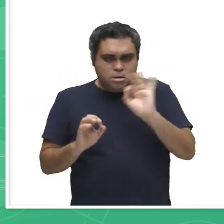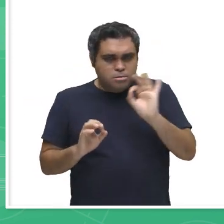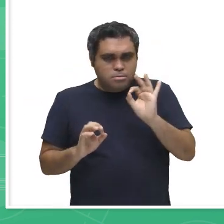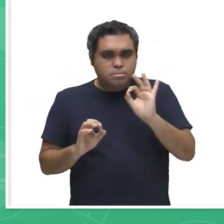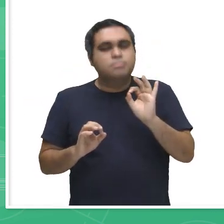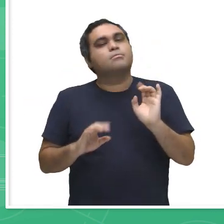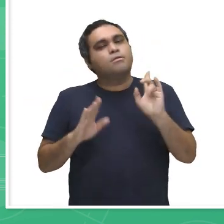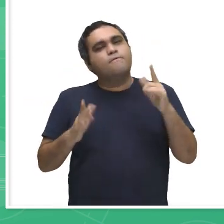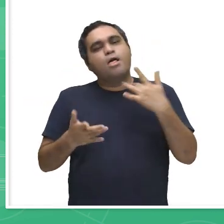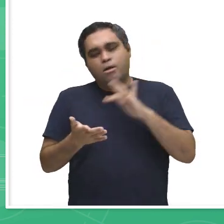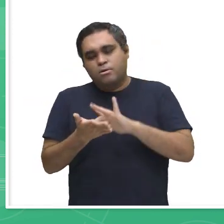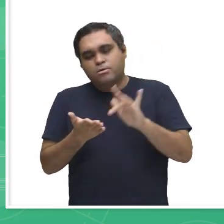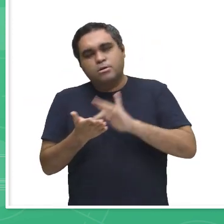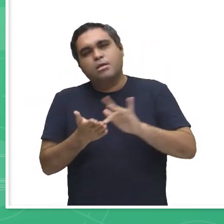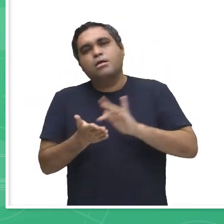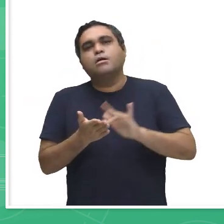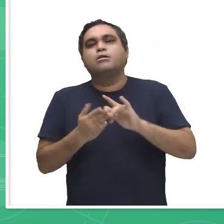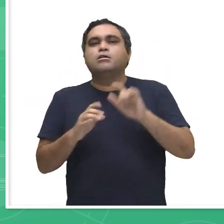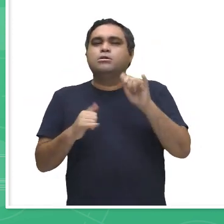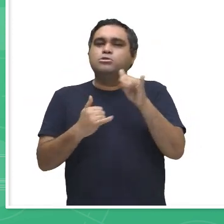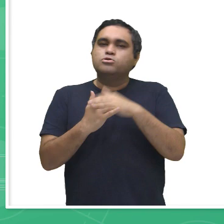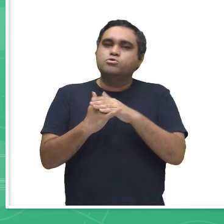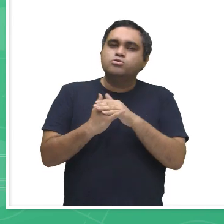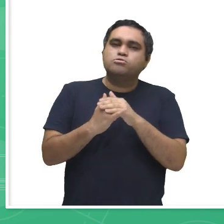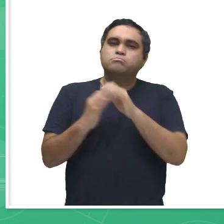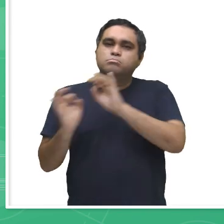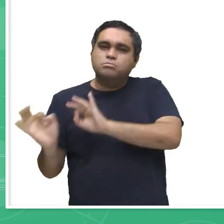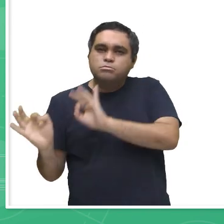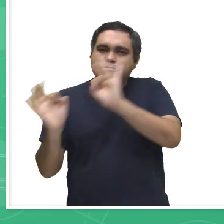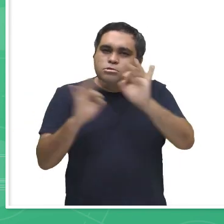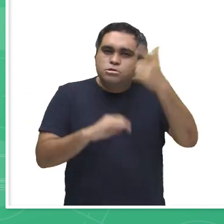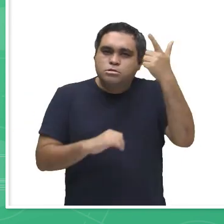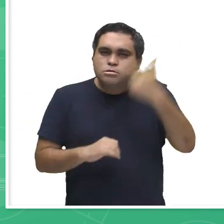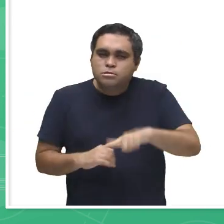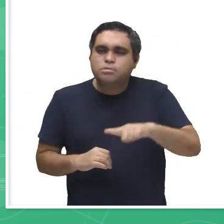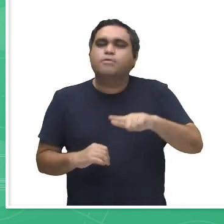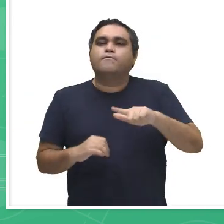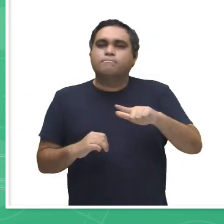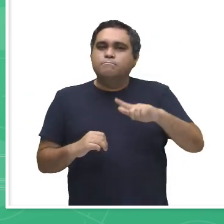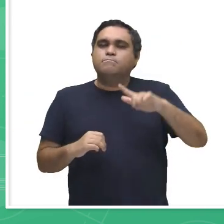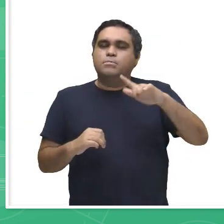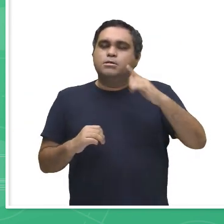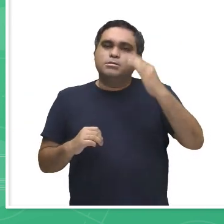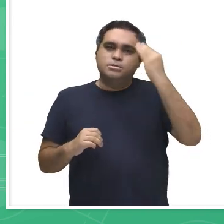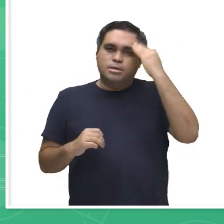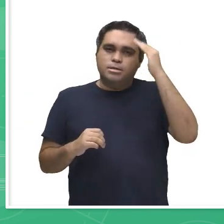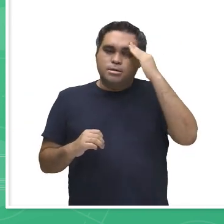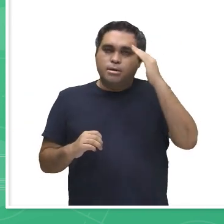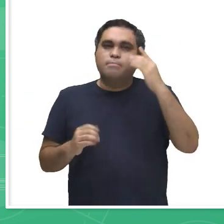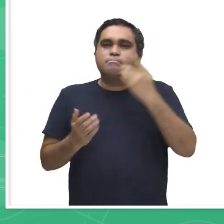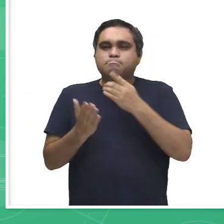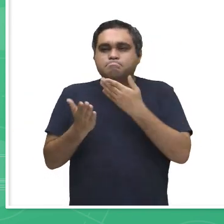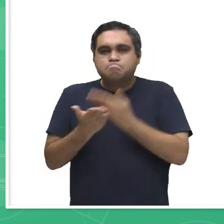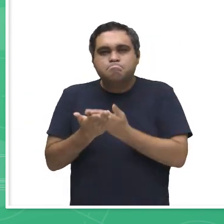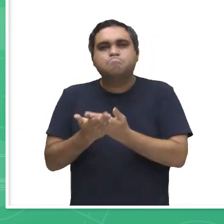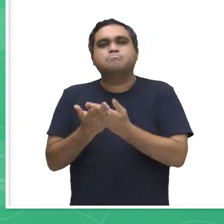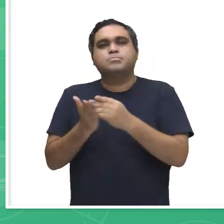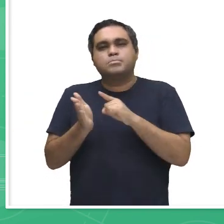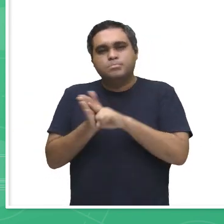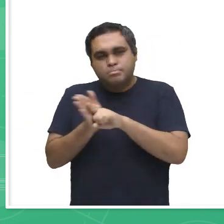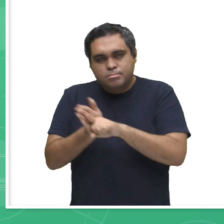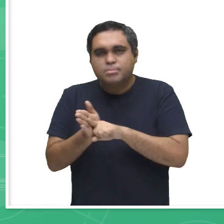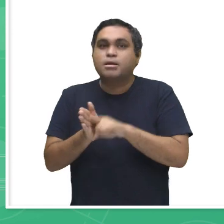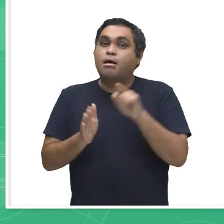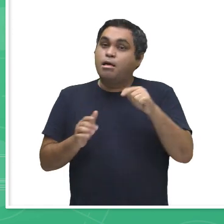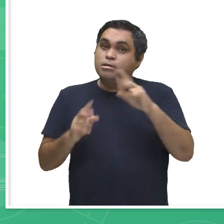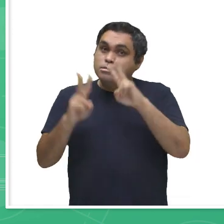caderno digital, voltar na aula, rever a aula, assistir novamente, né? E buscar, porque esse assunto é muito importante para